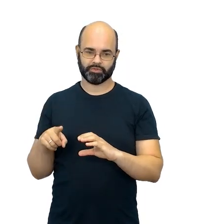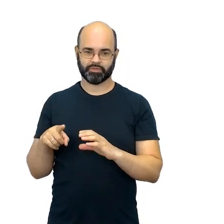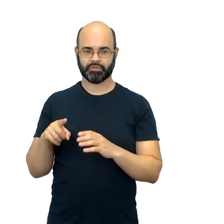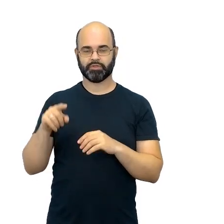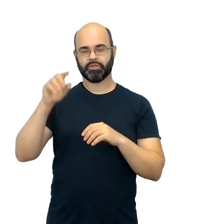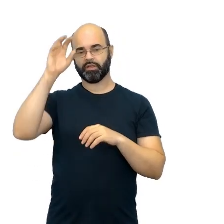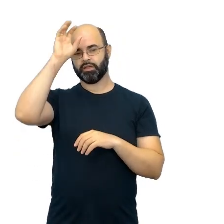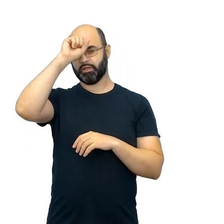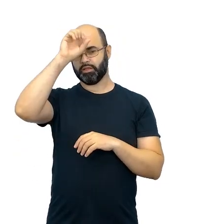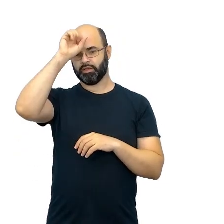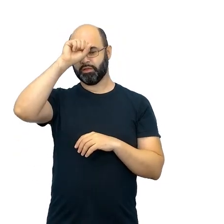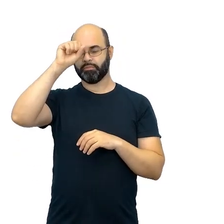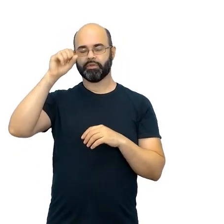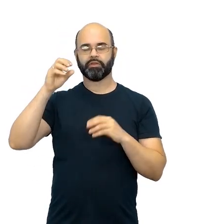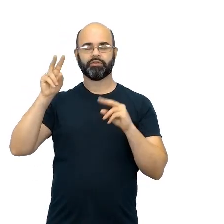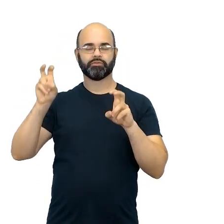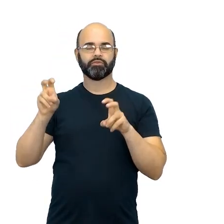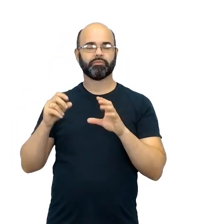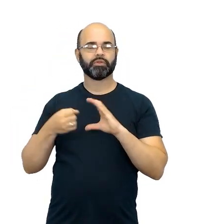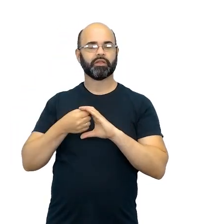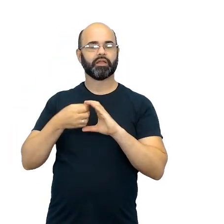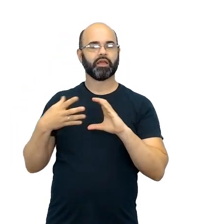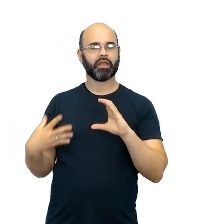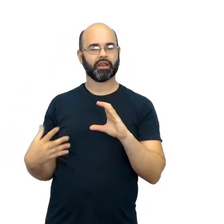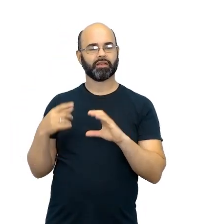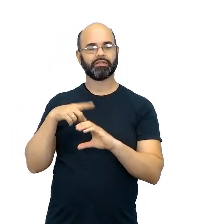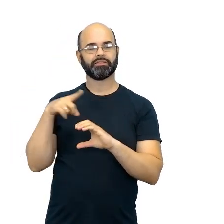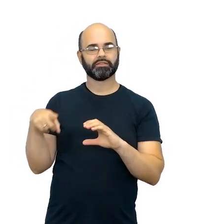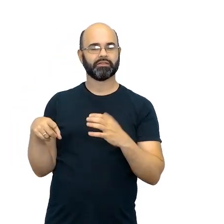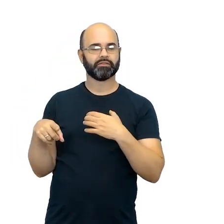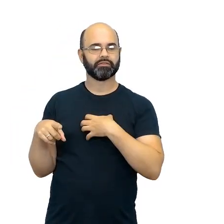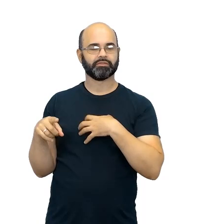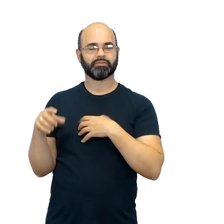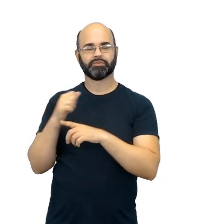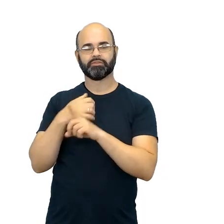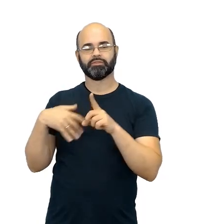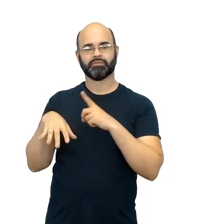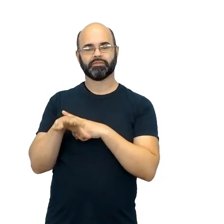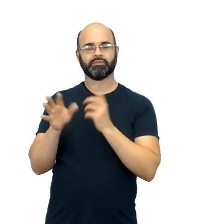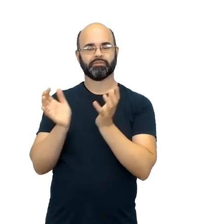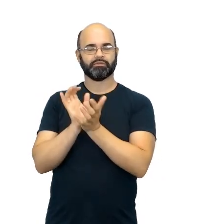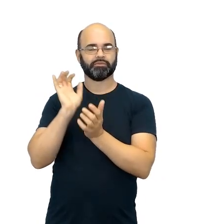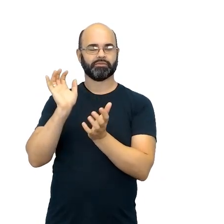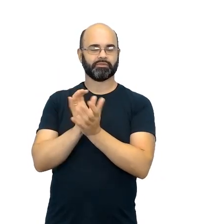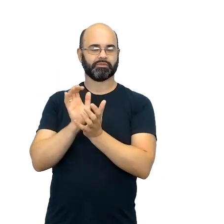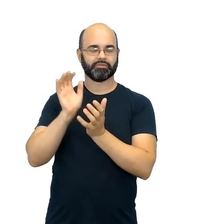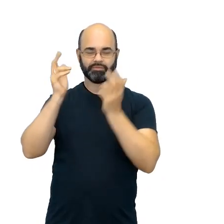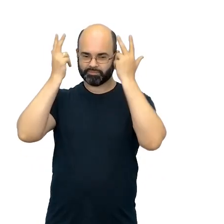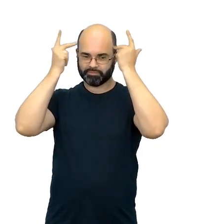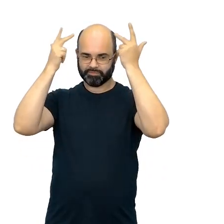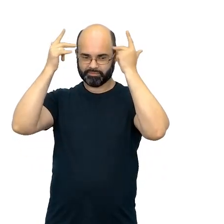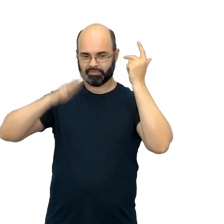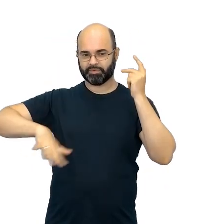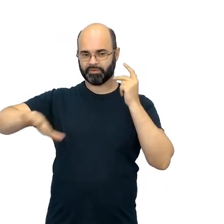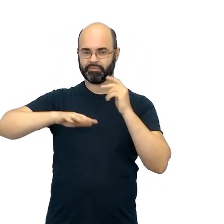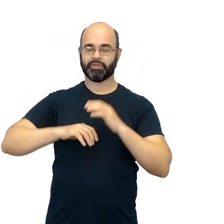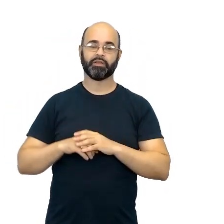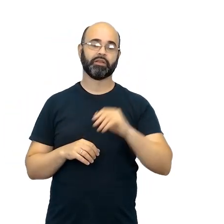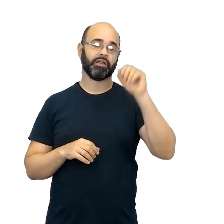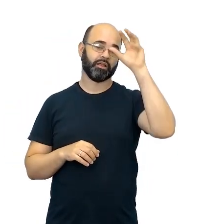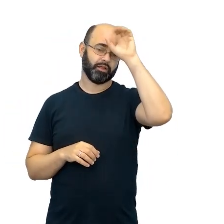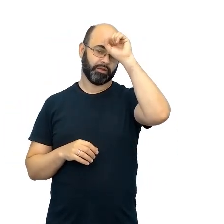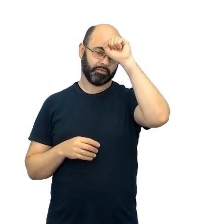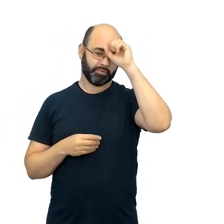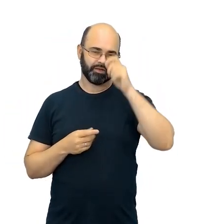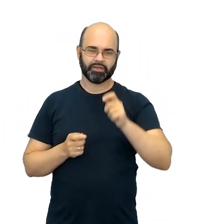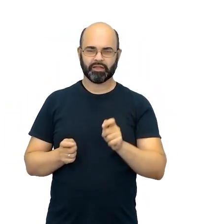do conhecimento e relações, né, de ciência, tecnologia, sociedade e ambiente. Aprender a lidar, né, com temas